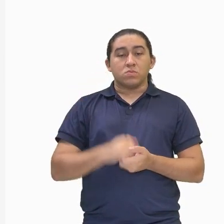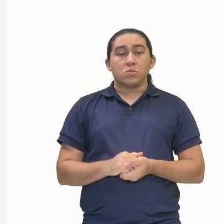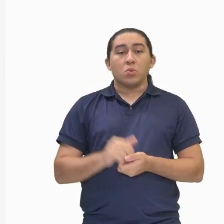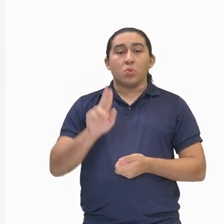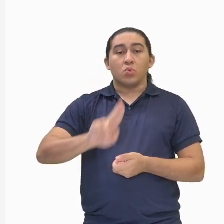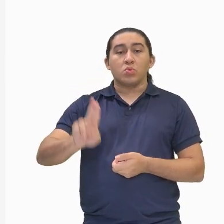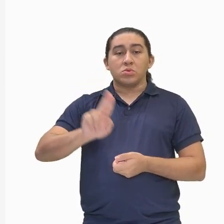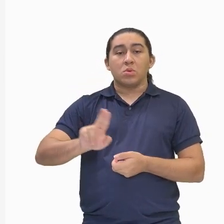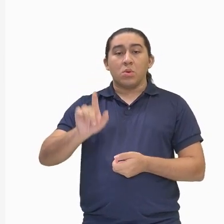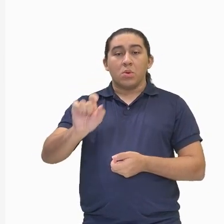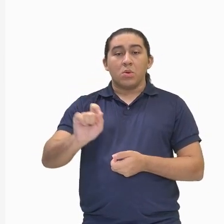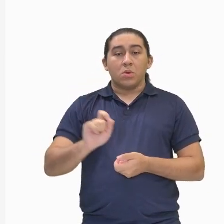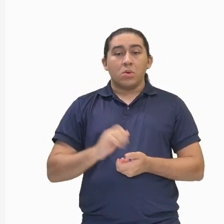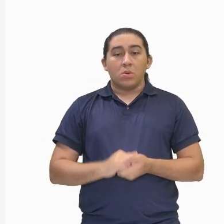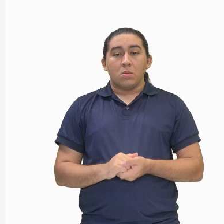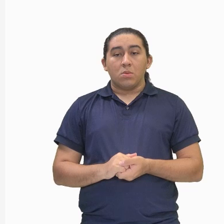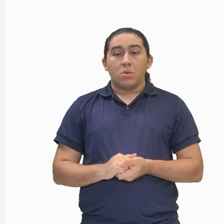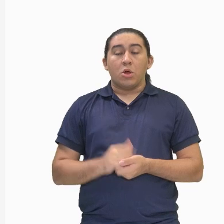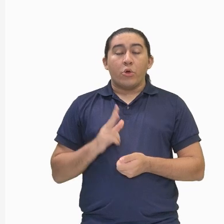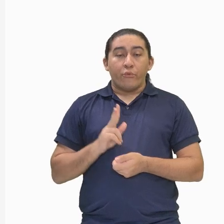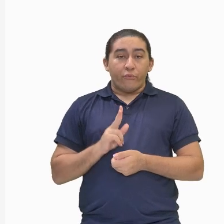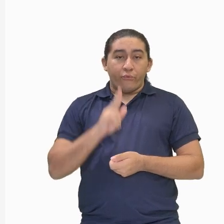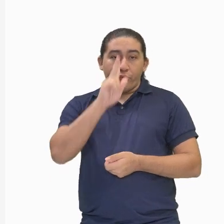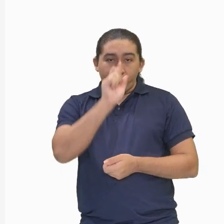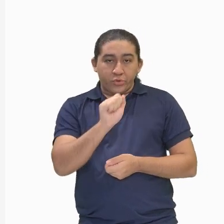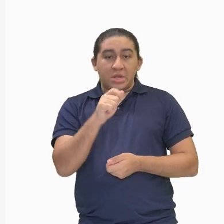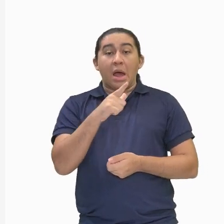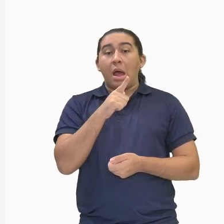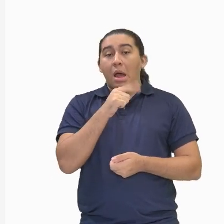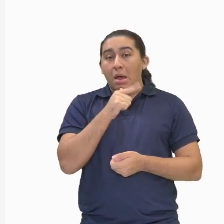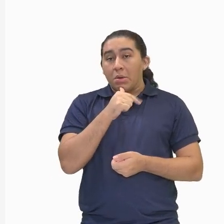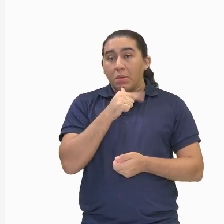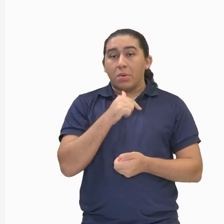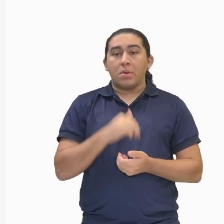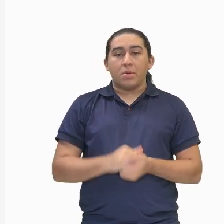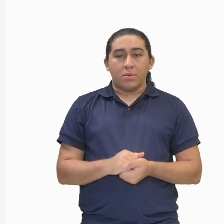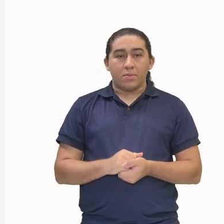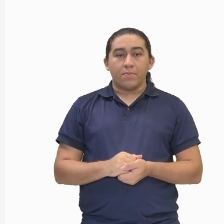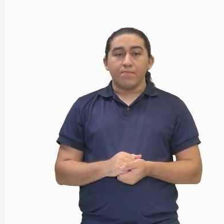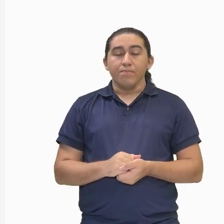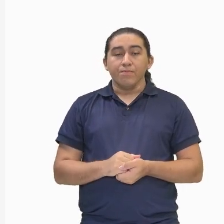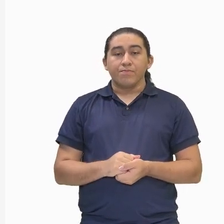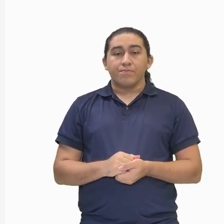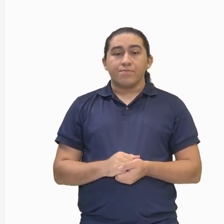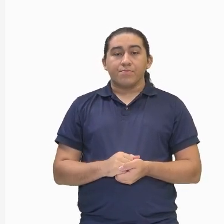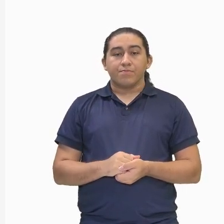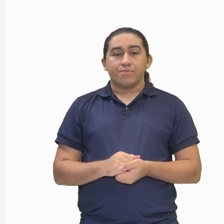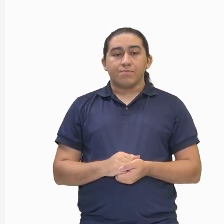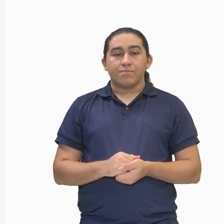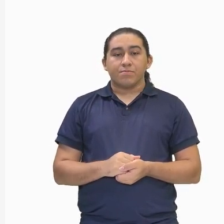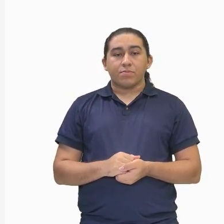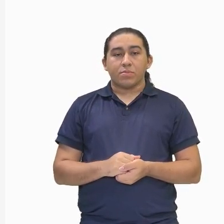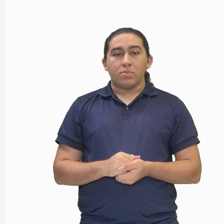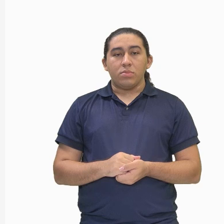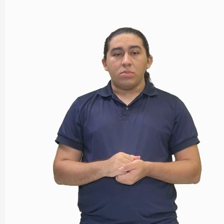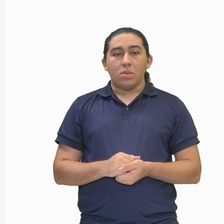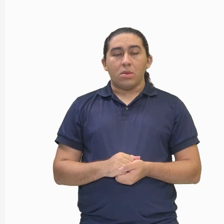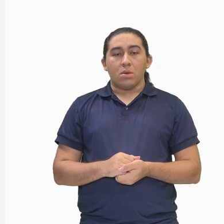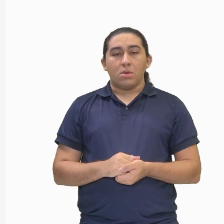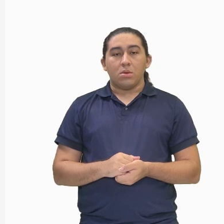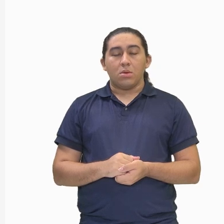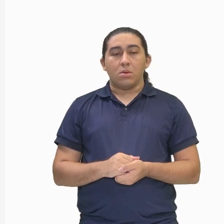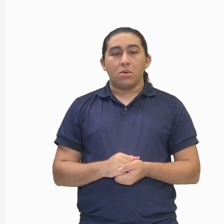utiliza-se a força das águas. Por que a força das águas? Né? Porque ao abrir a comporta,